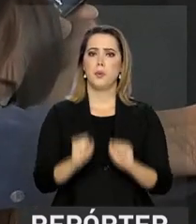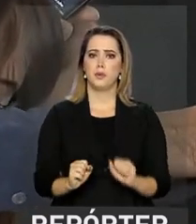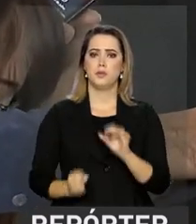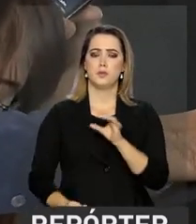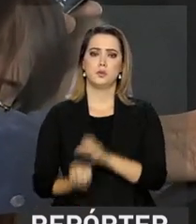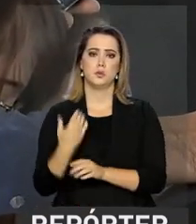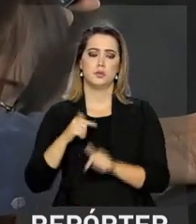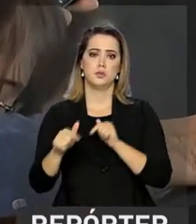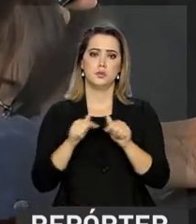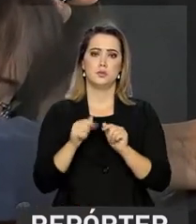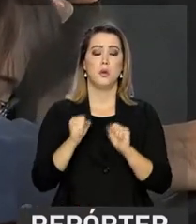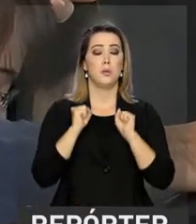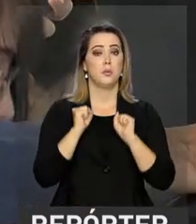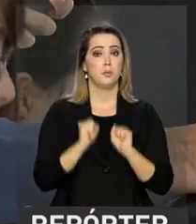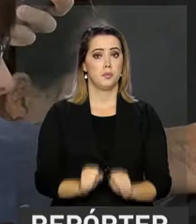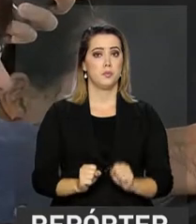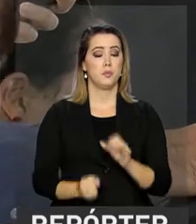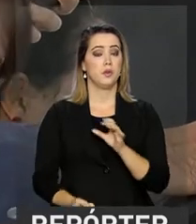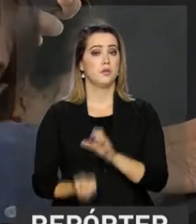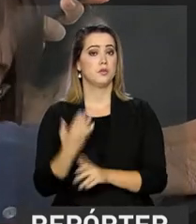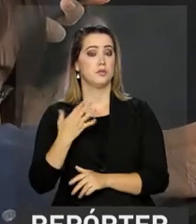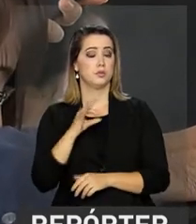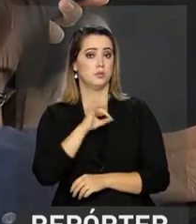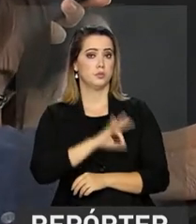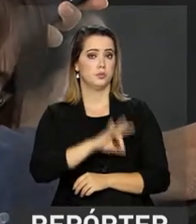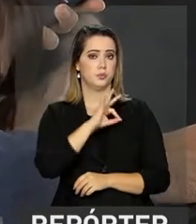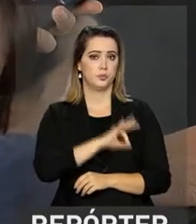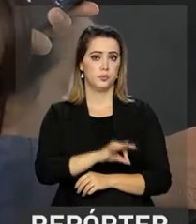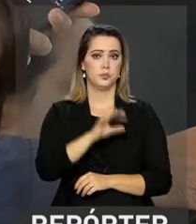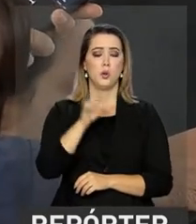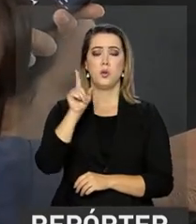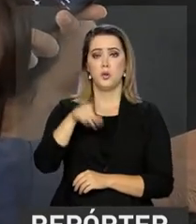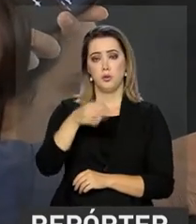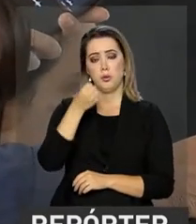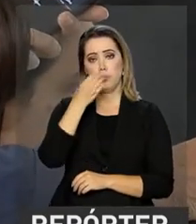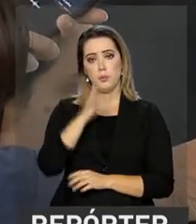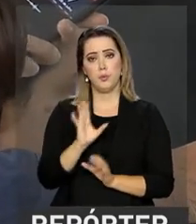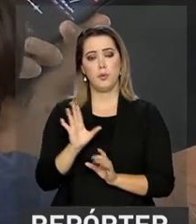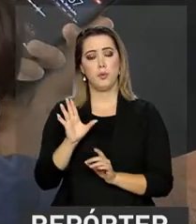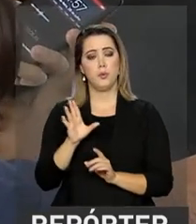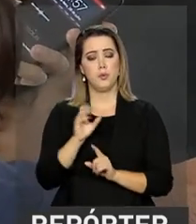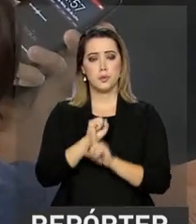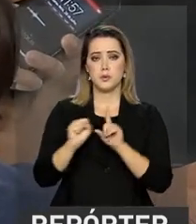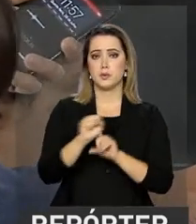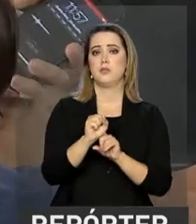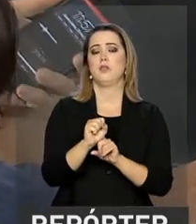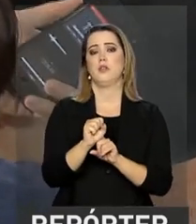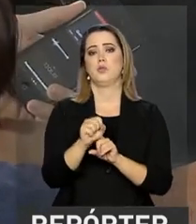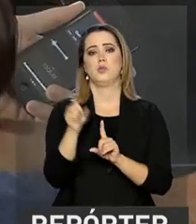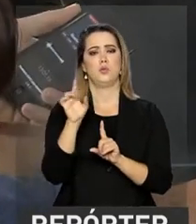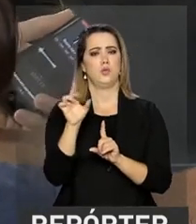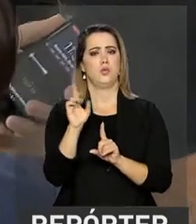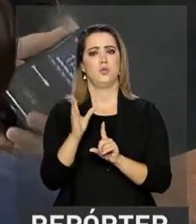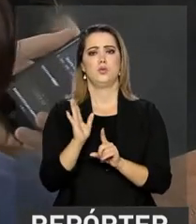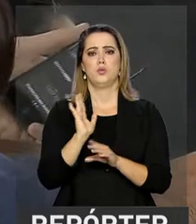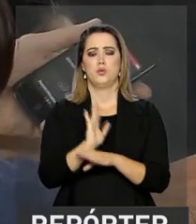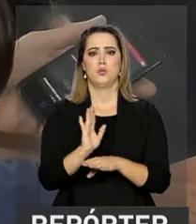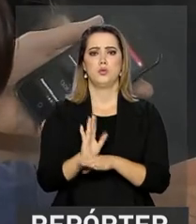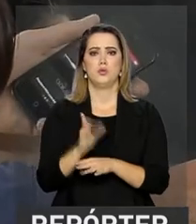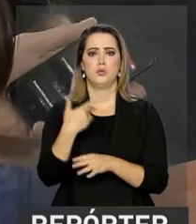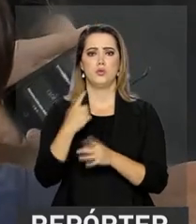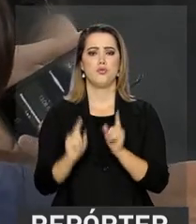um alto poder de geração de renda e benefícios diretos para a sociedade então não se trata apenas de uma última